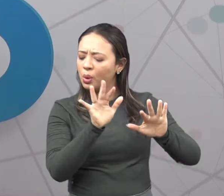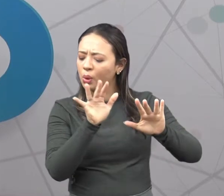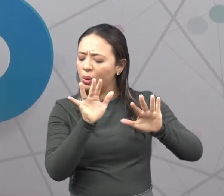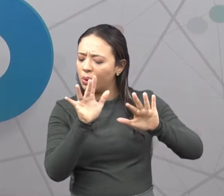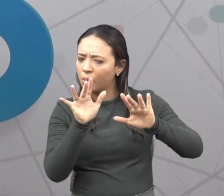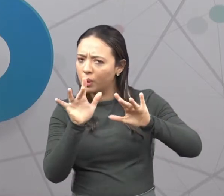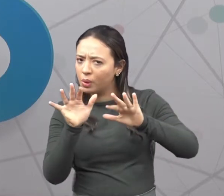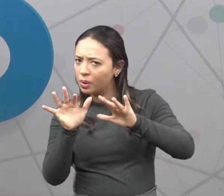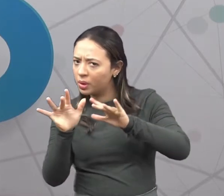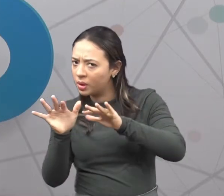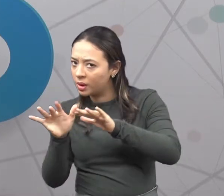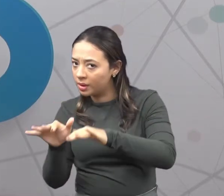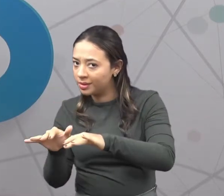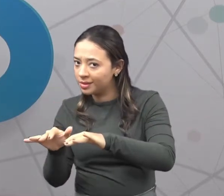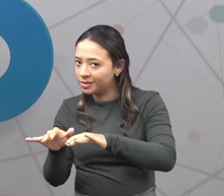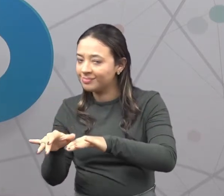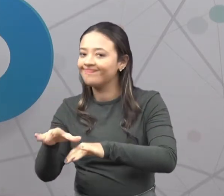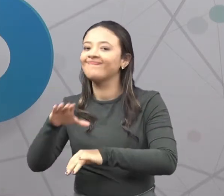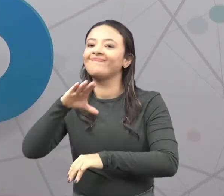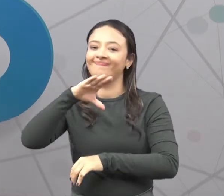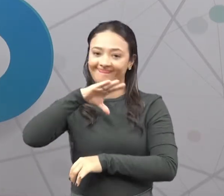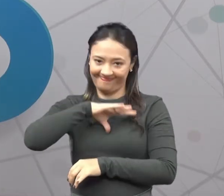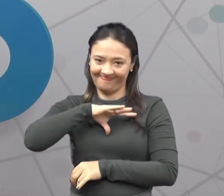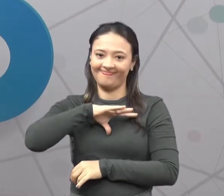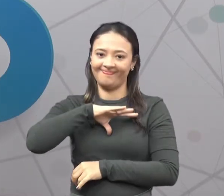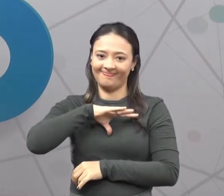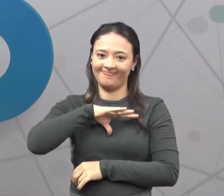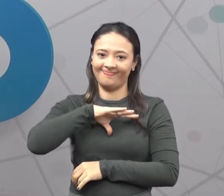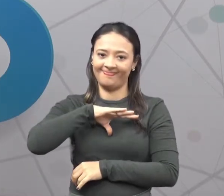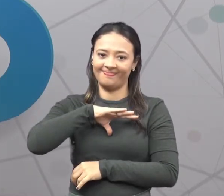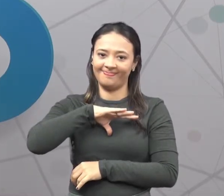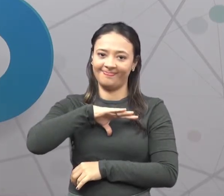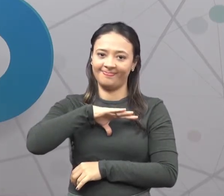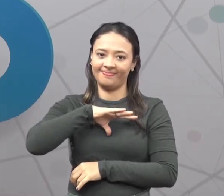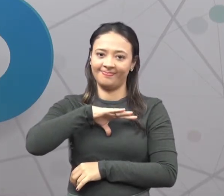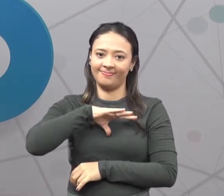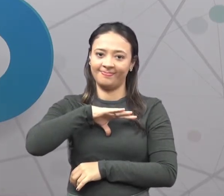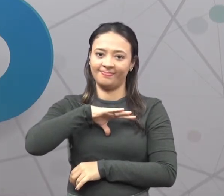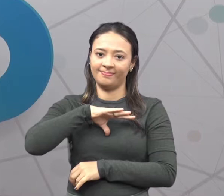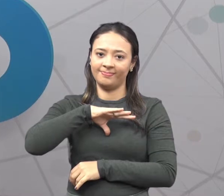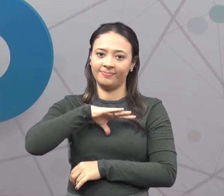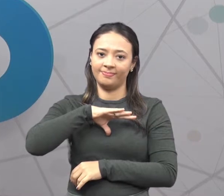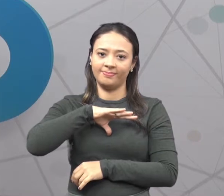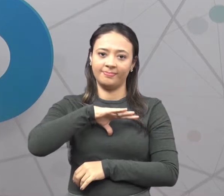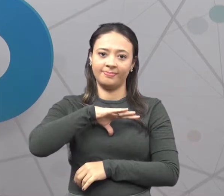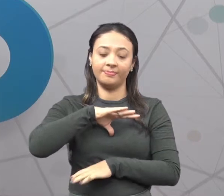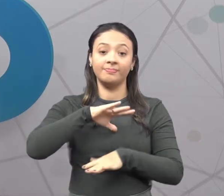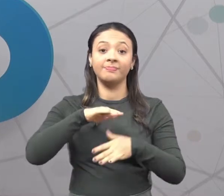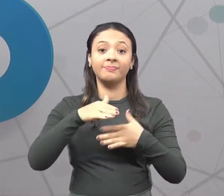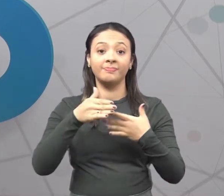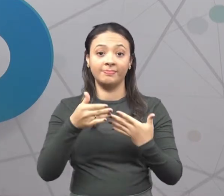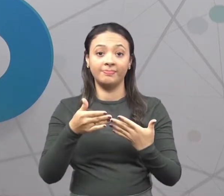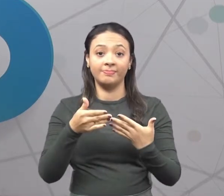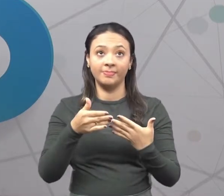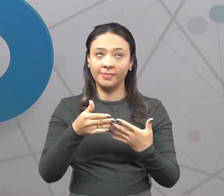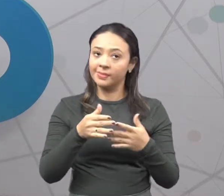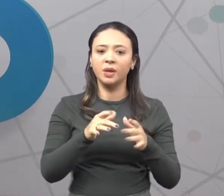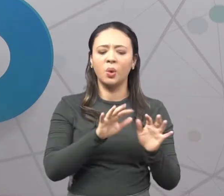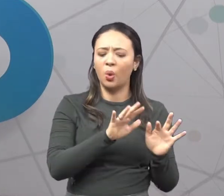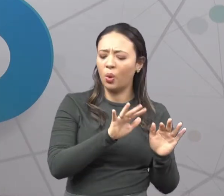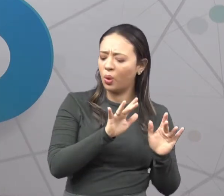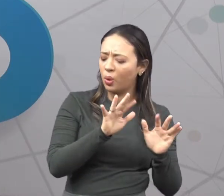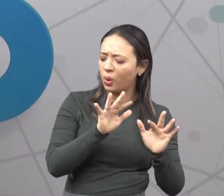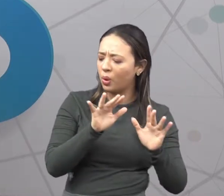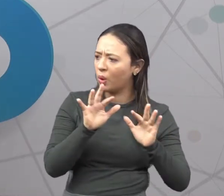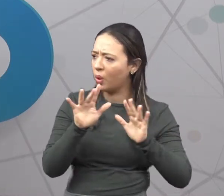Se deslocaram para a cidade. E esse